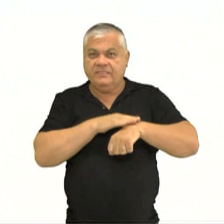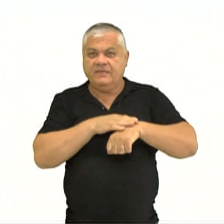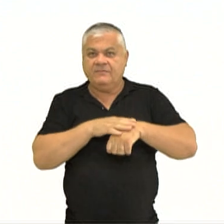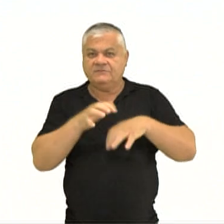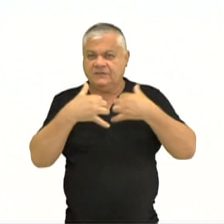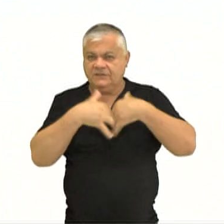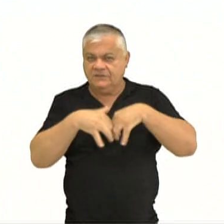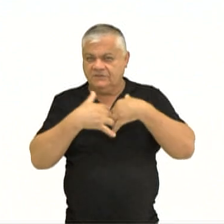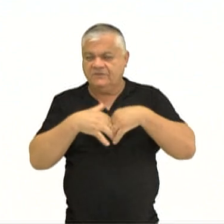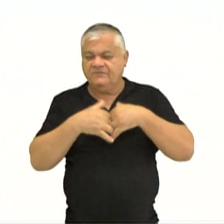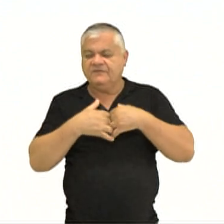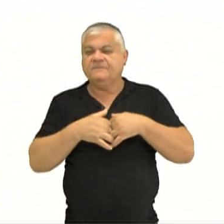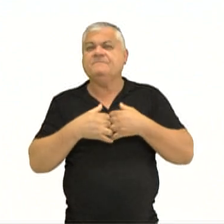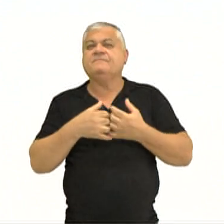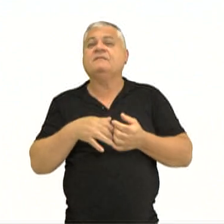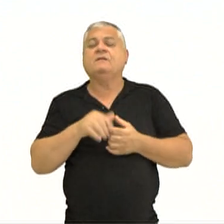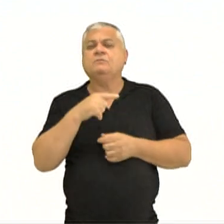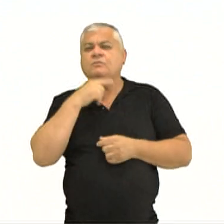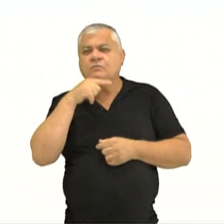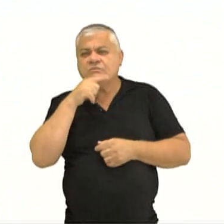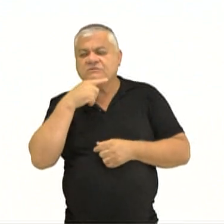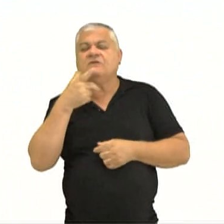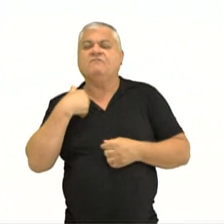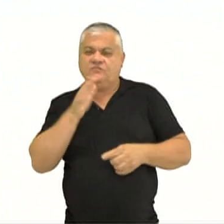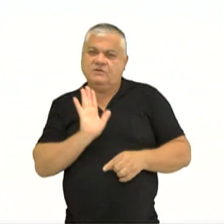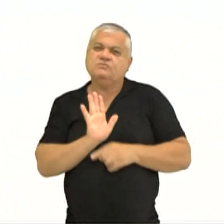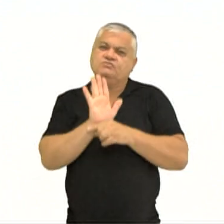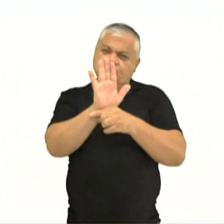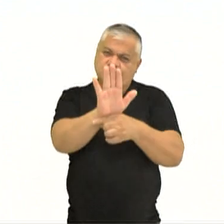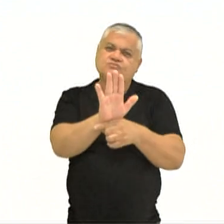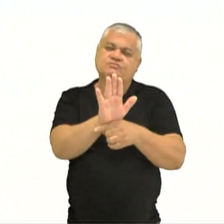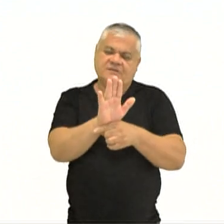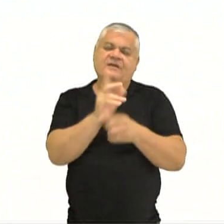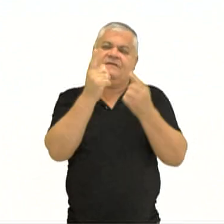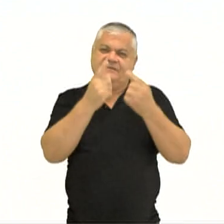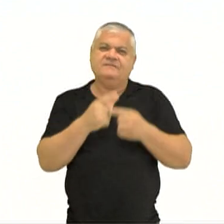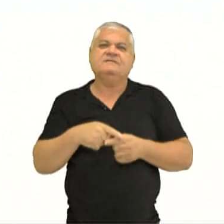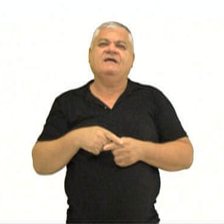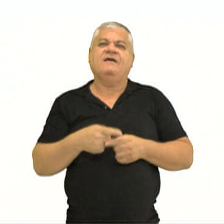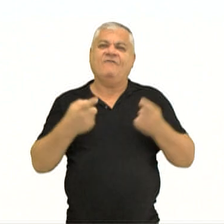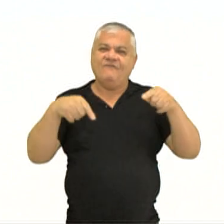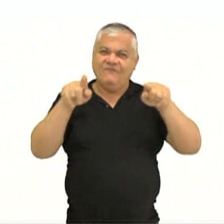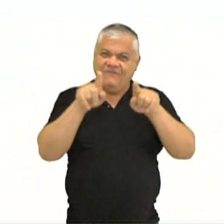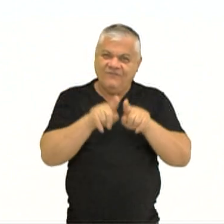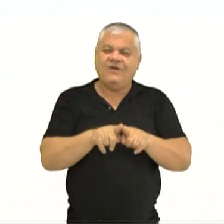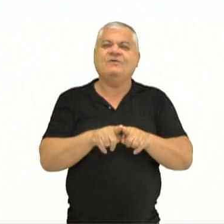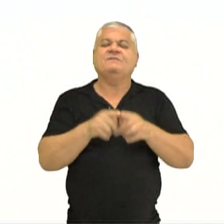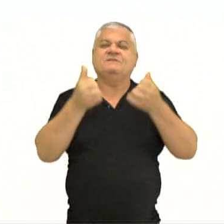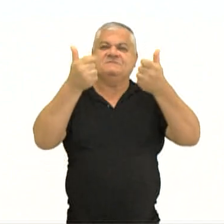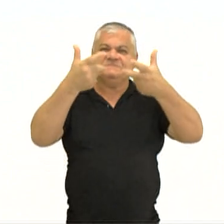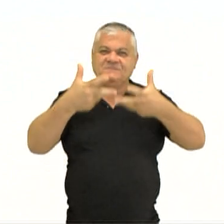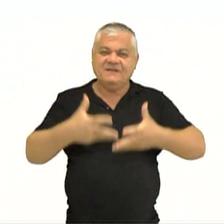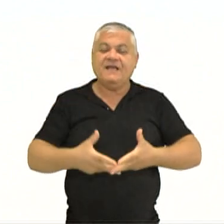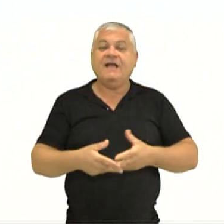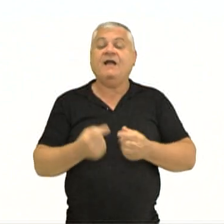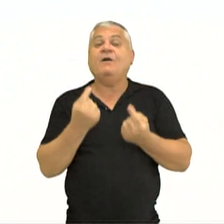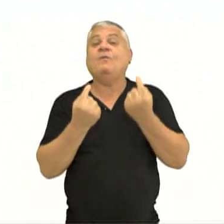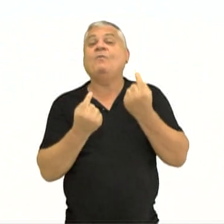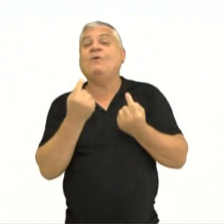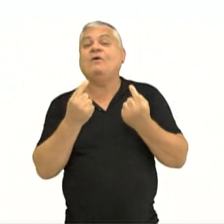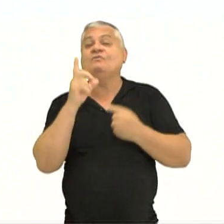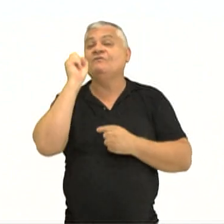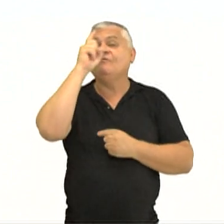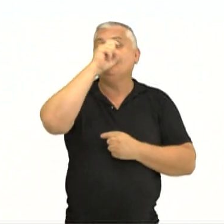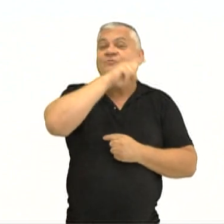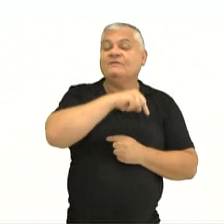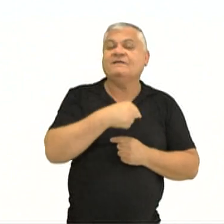resolverem. E se não conseguindo, eu vou ajudar vocês a lembrarem e a gente já volta para ver quais foram as